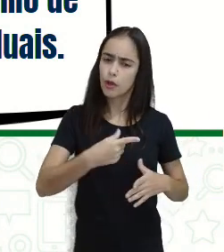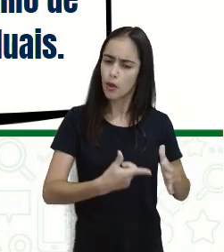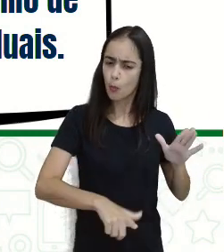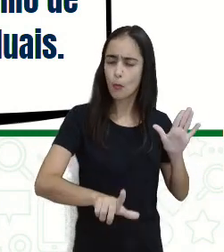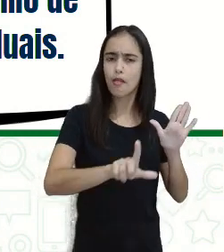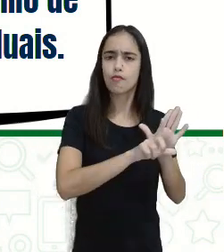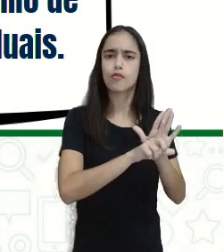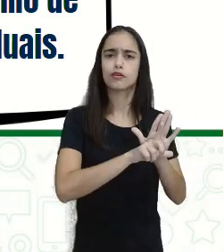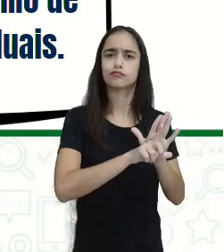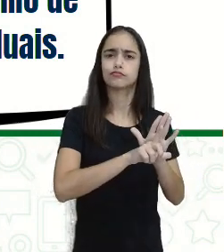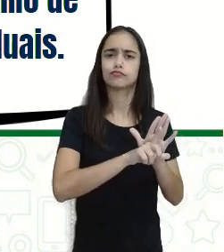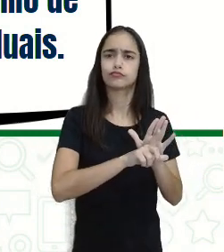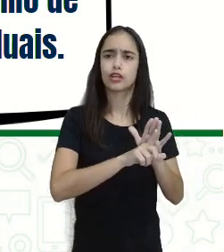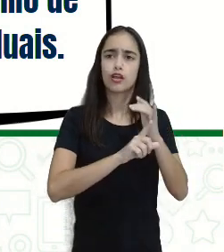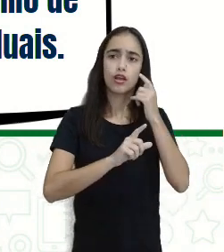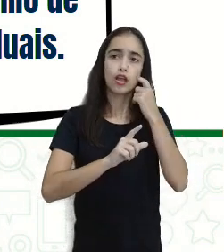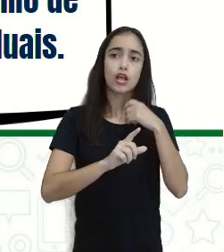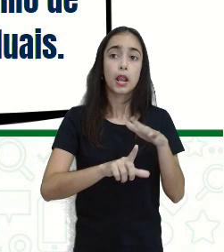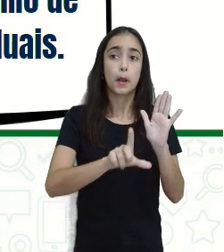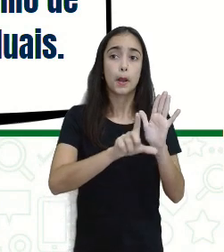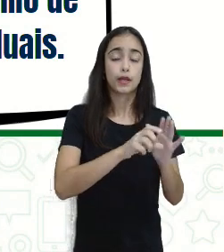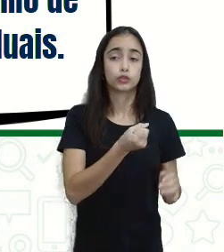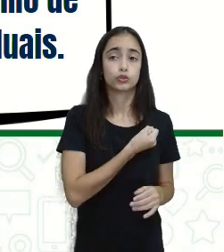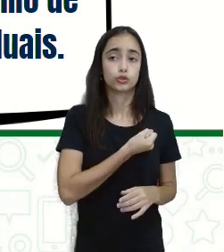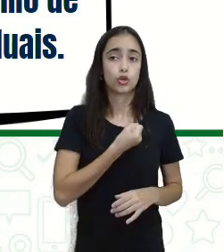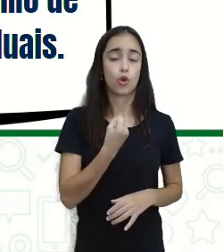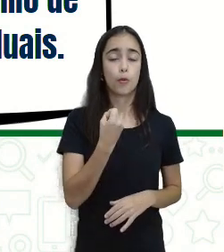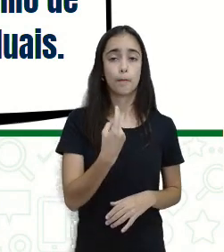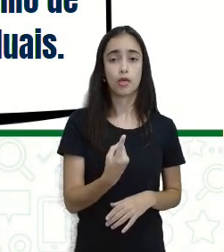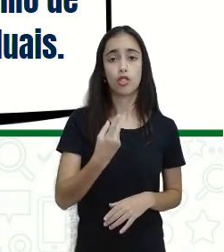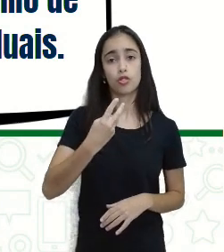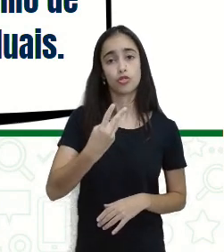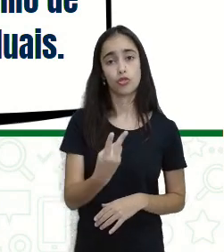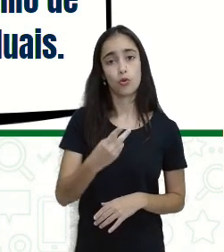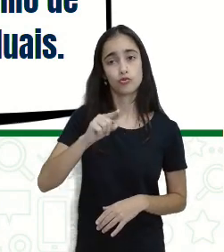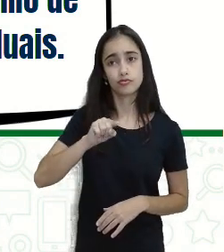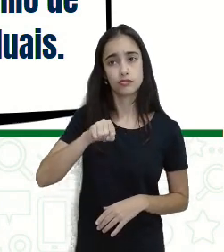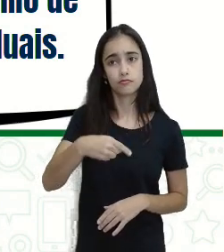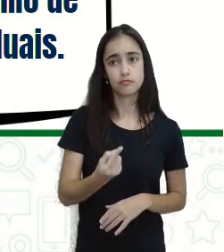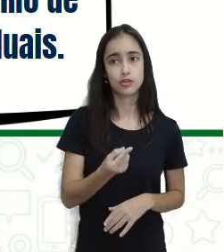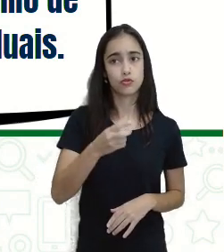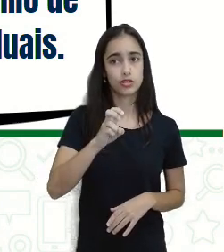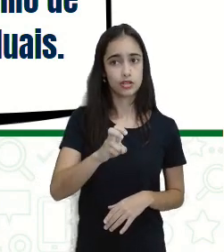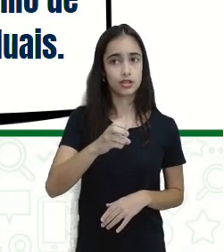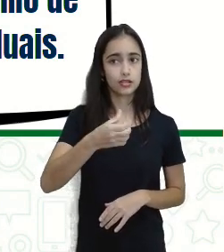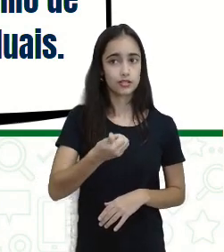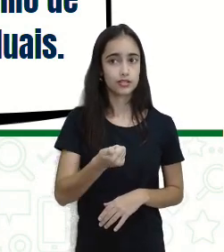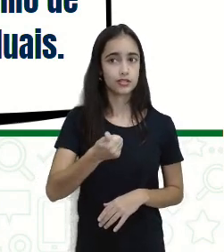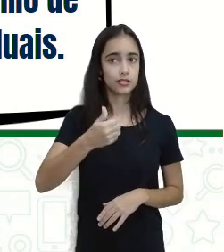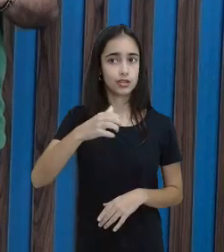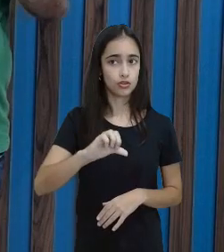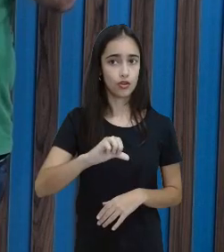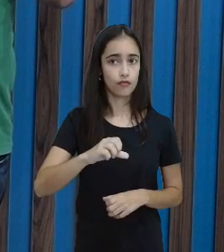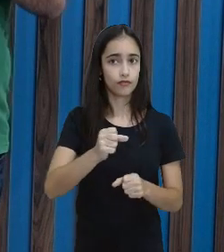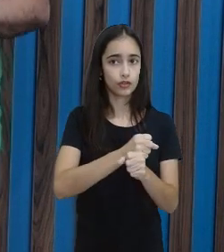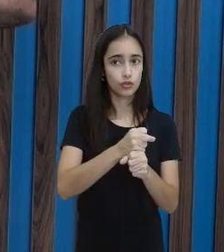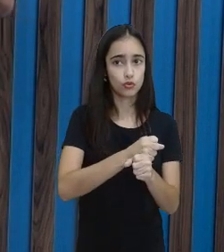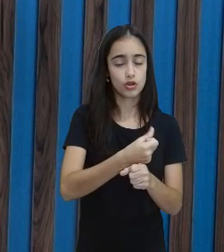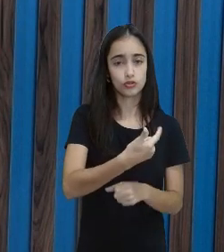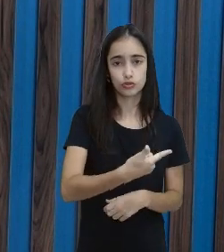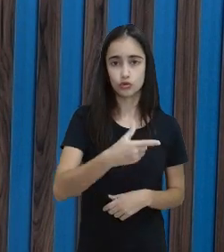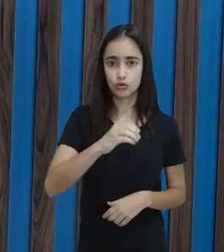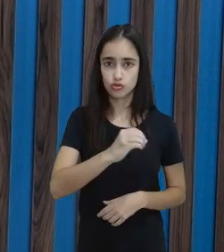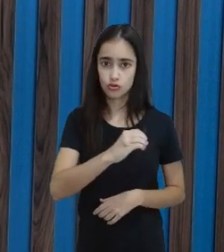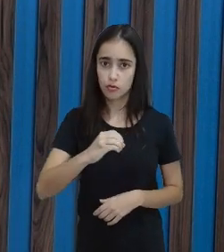Lei 12.519, de 10 de novembro de 2011. Um detalhe, o dia 20